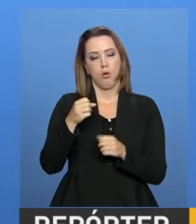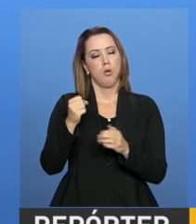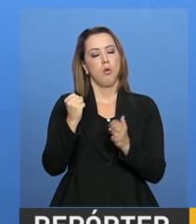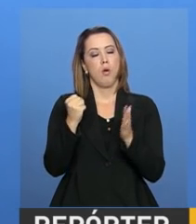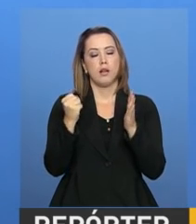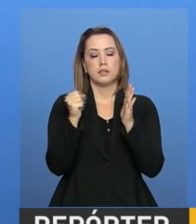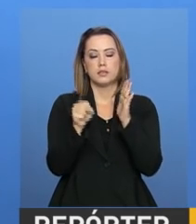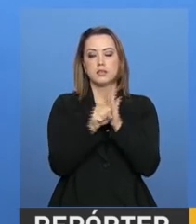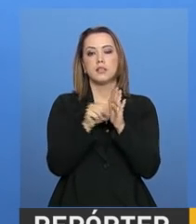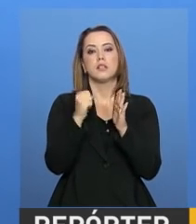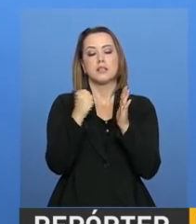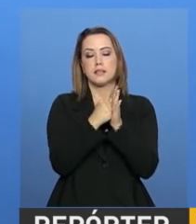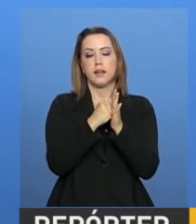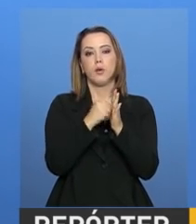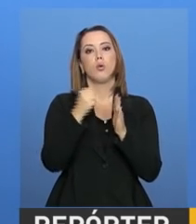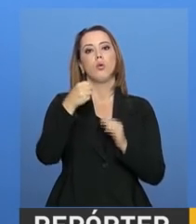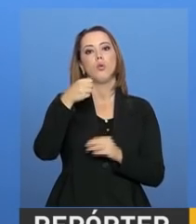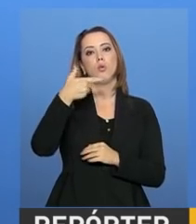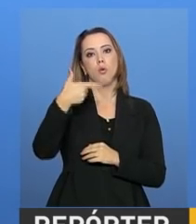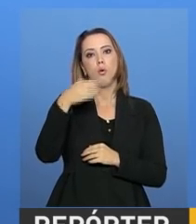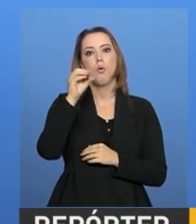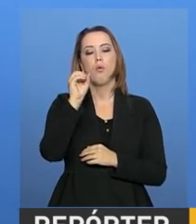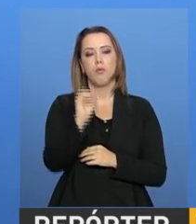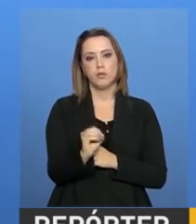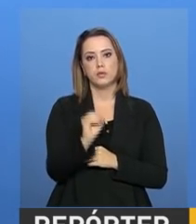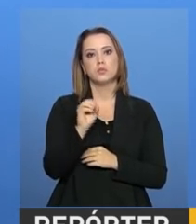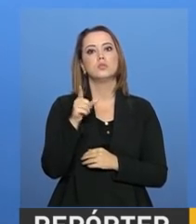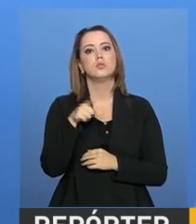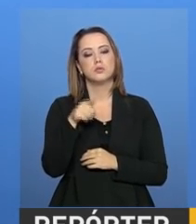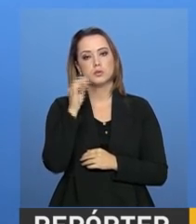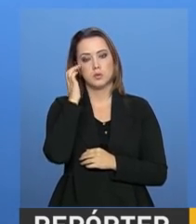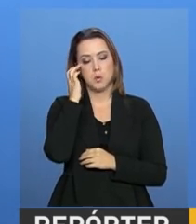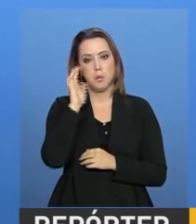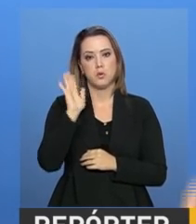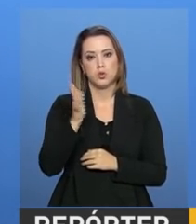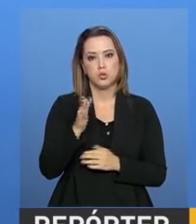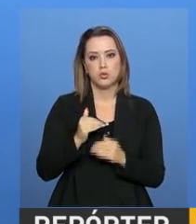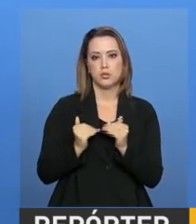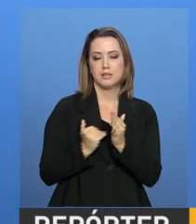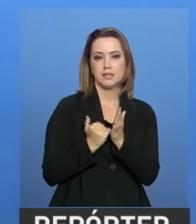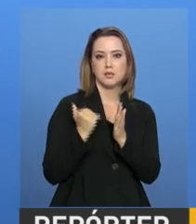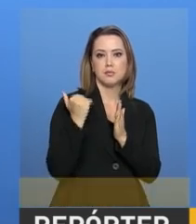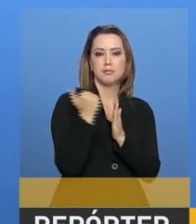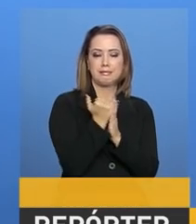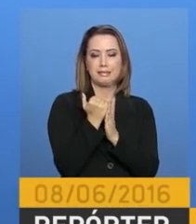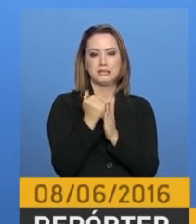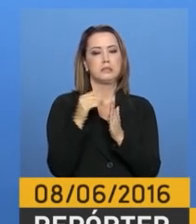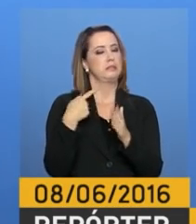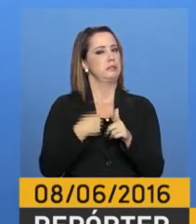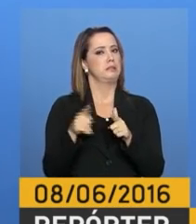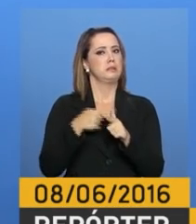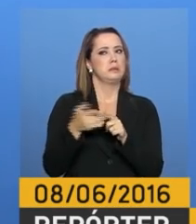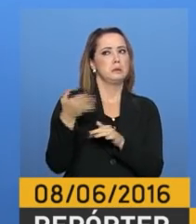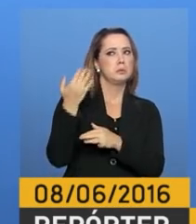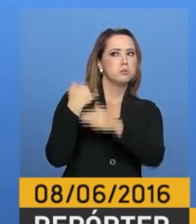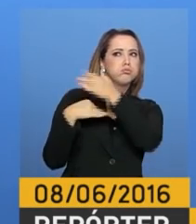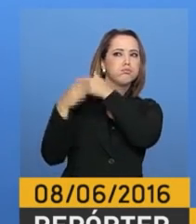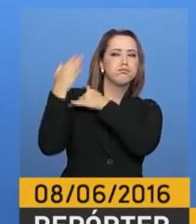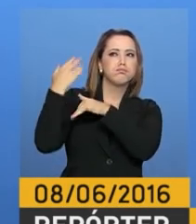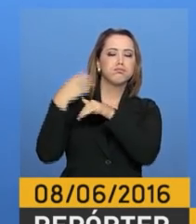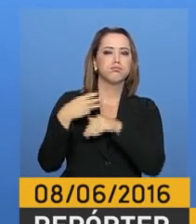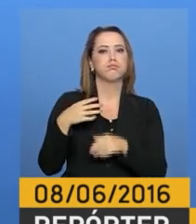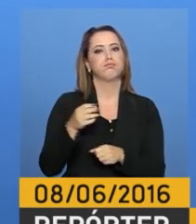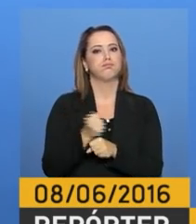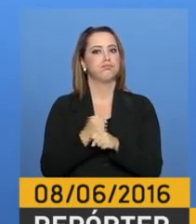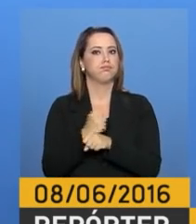maior até do que a Grande Depressão dos anos 30 Ah é uma crise que gerou 11 milhões